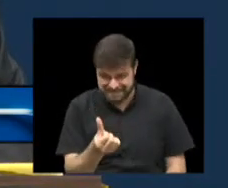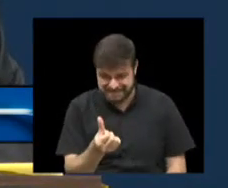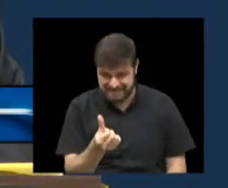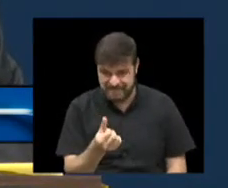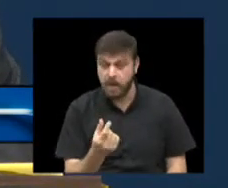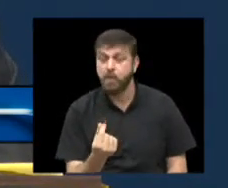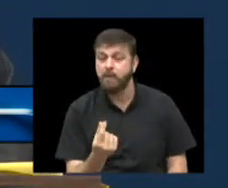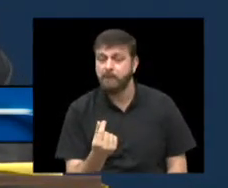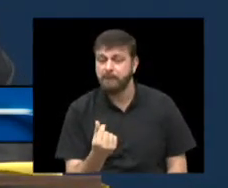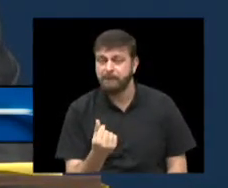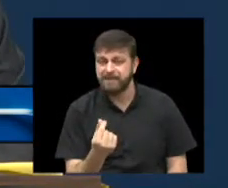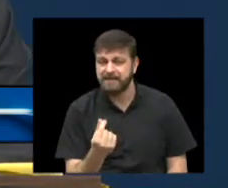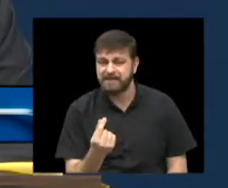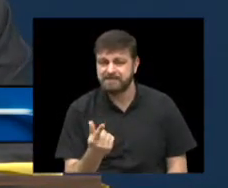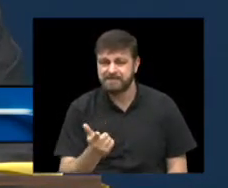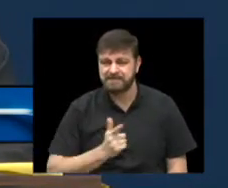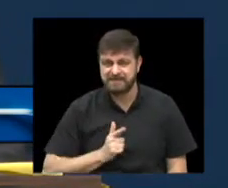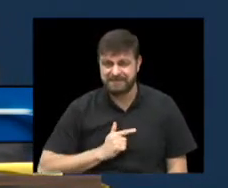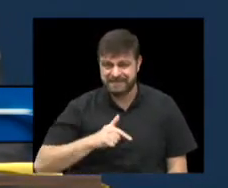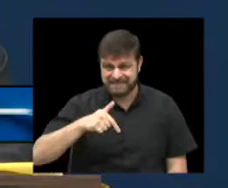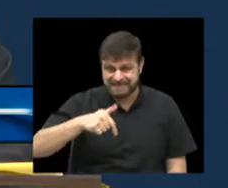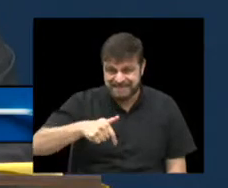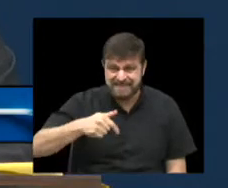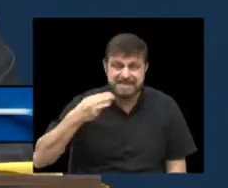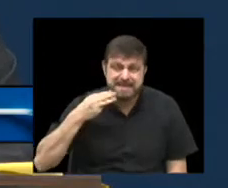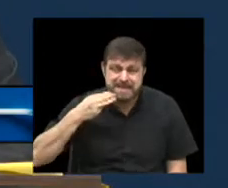valor foi de